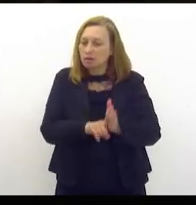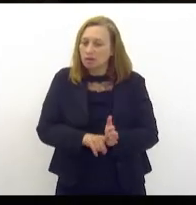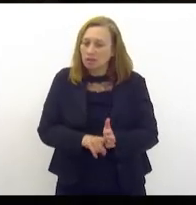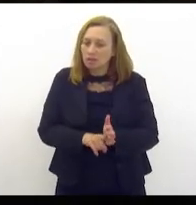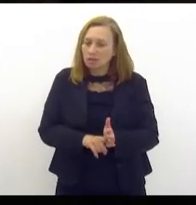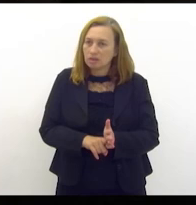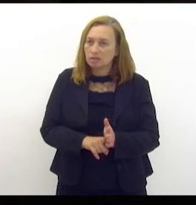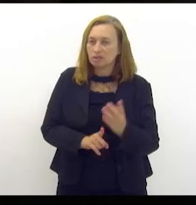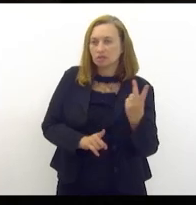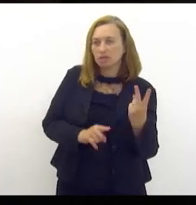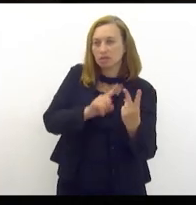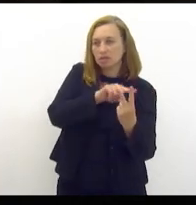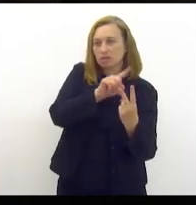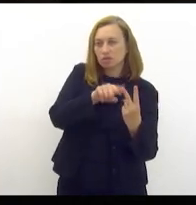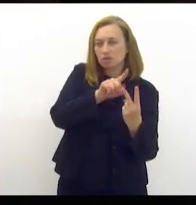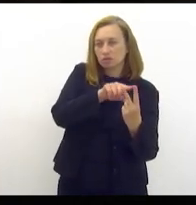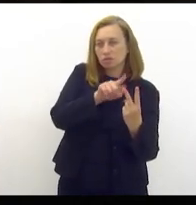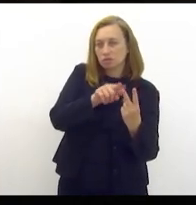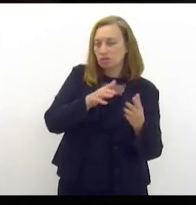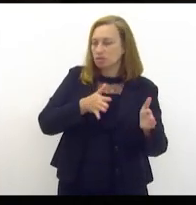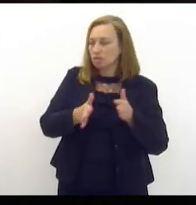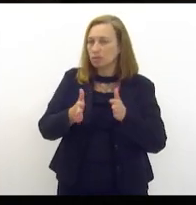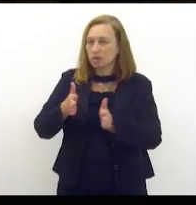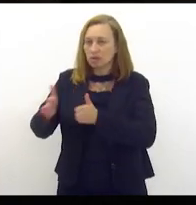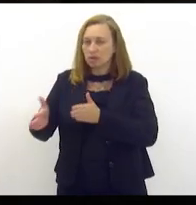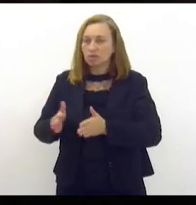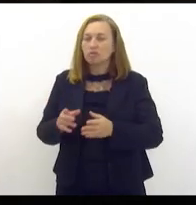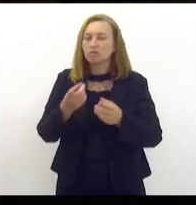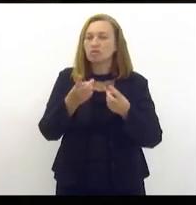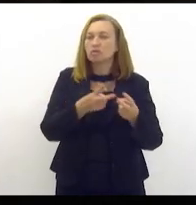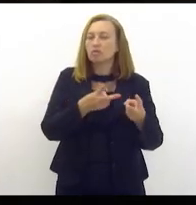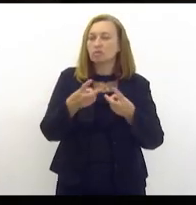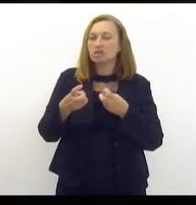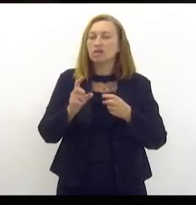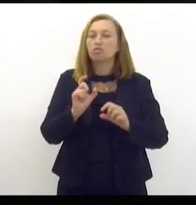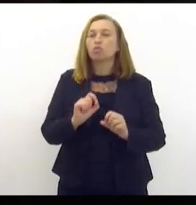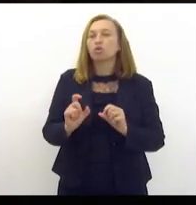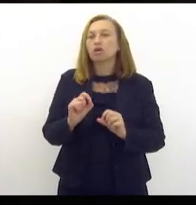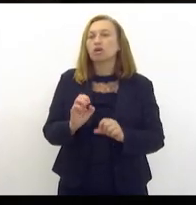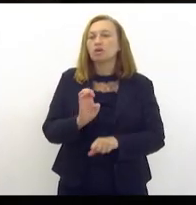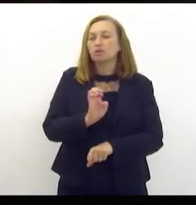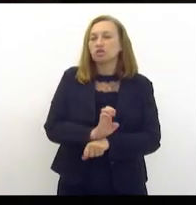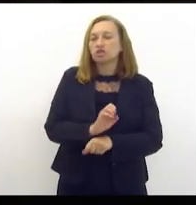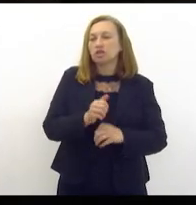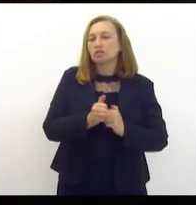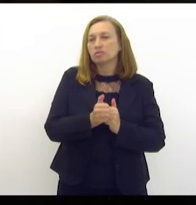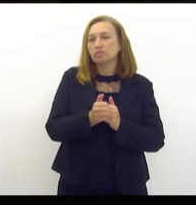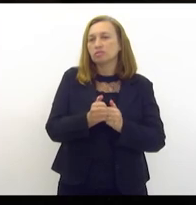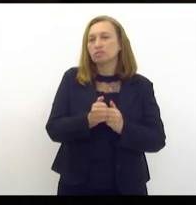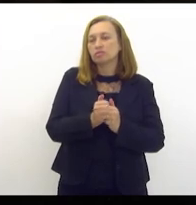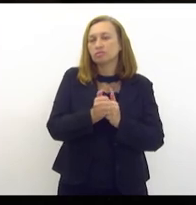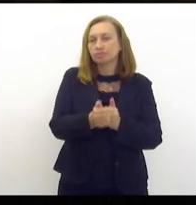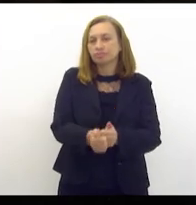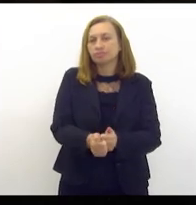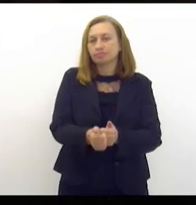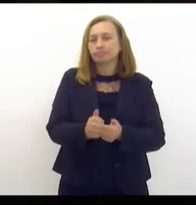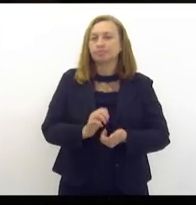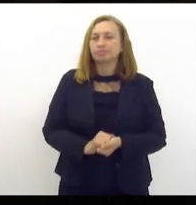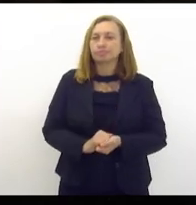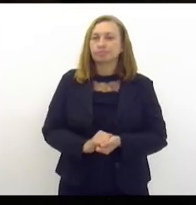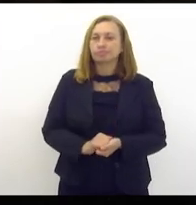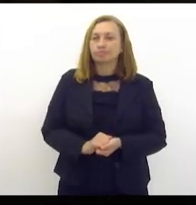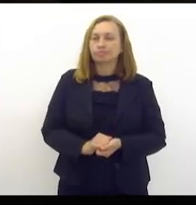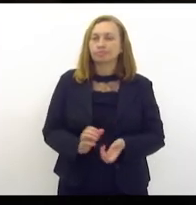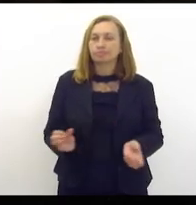dois quadrimestres, verifica-se que o Estado caminha para o